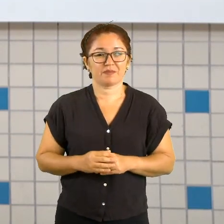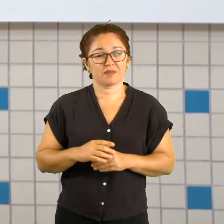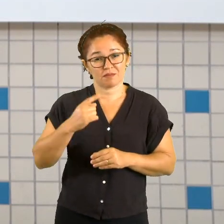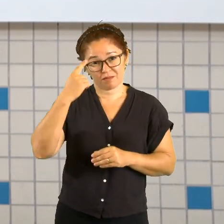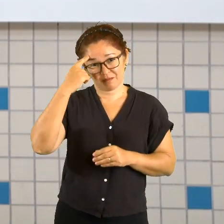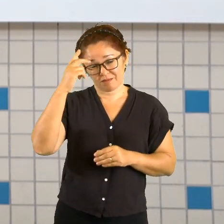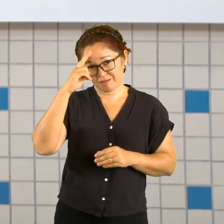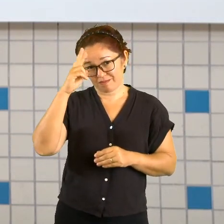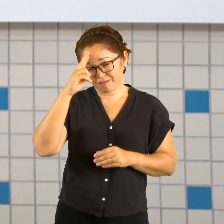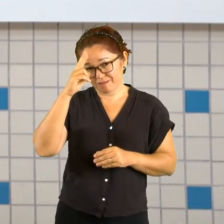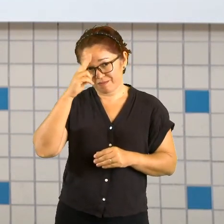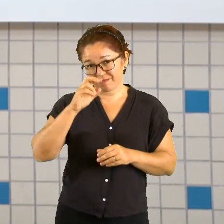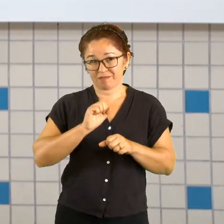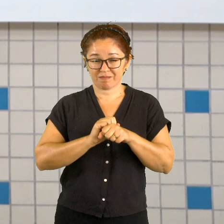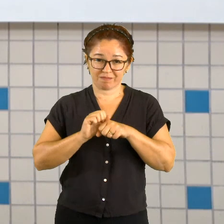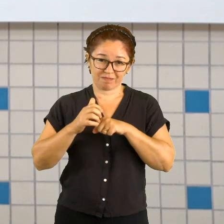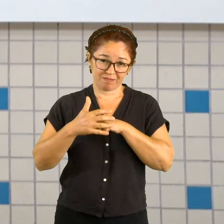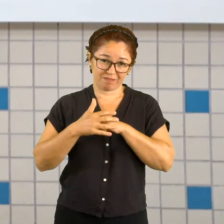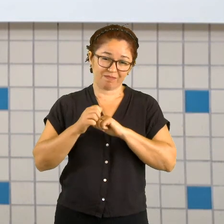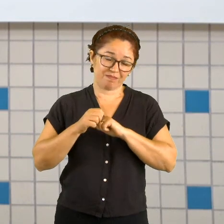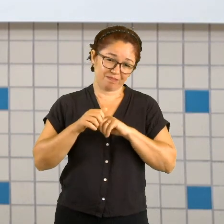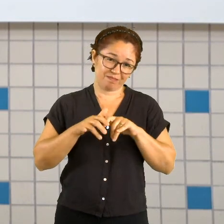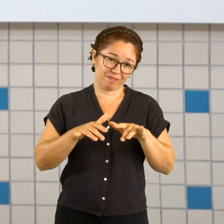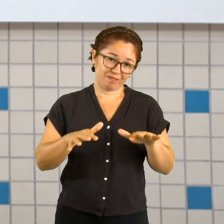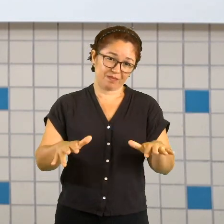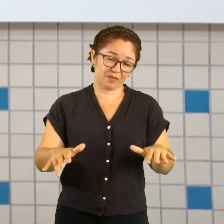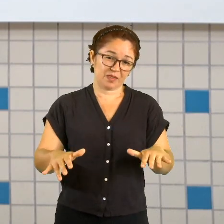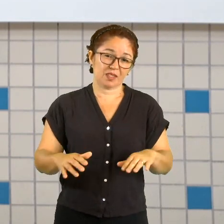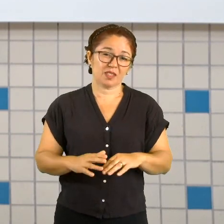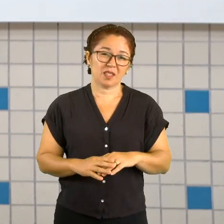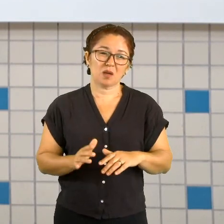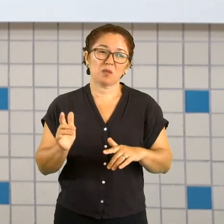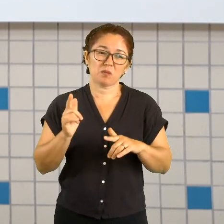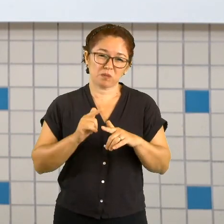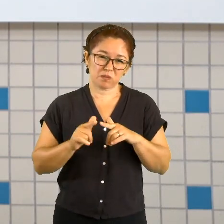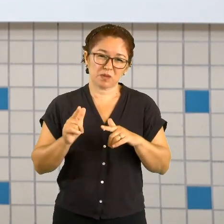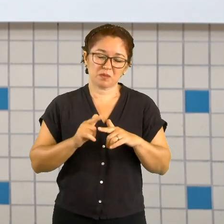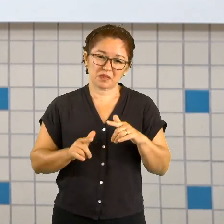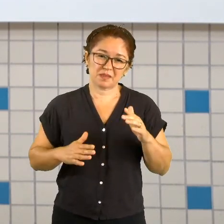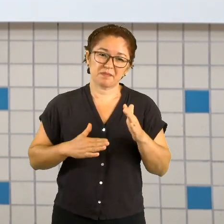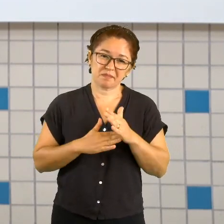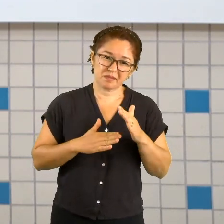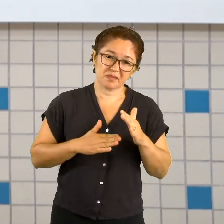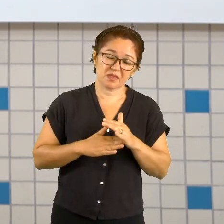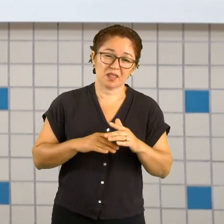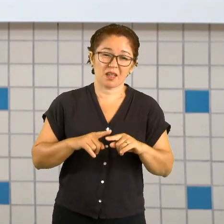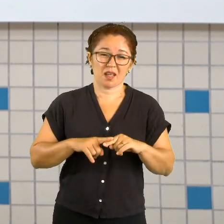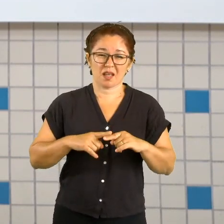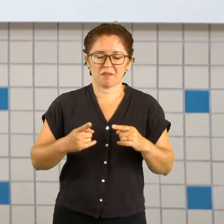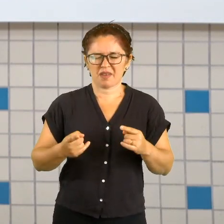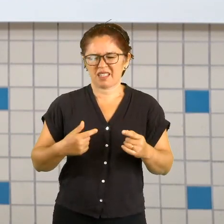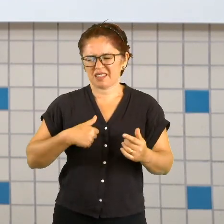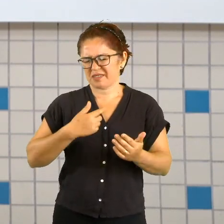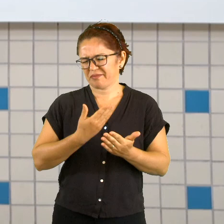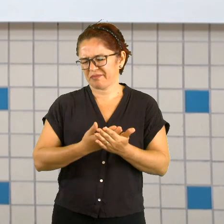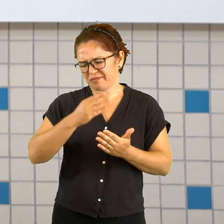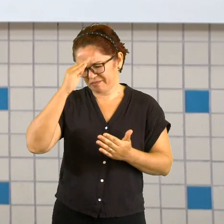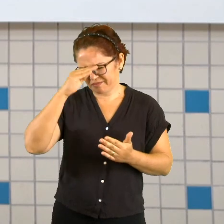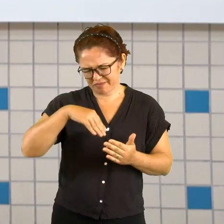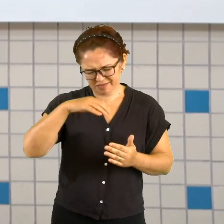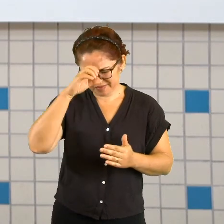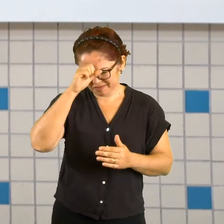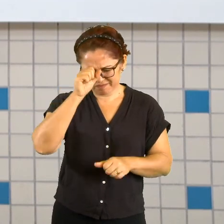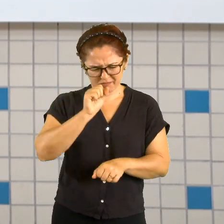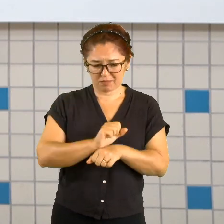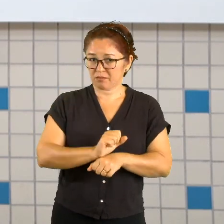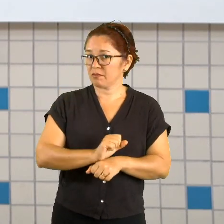pandemia, mas as limitações que ela nos trouxe não pode fazer com que nós deixemos de estudar, deixemos de aprender,